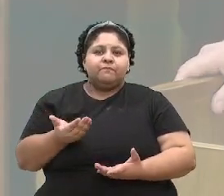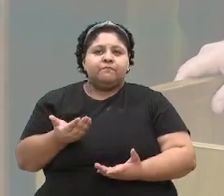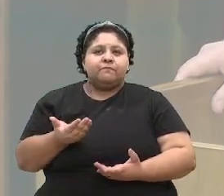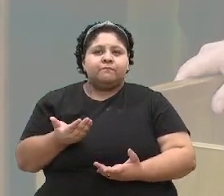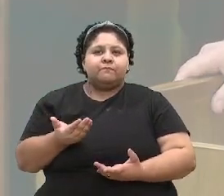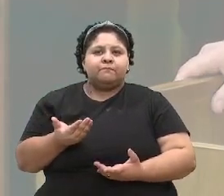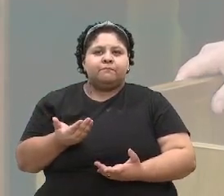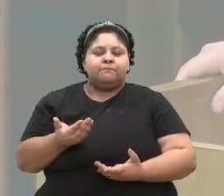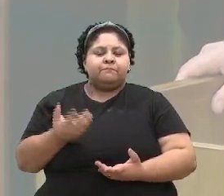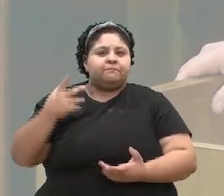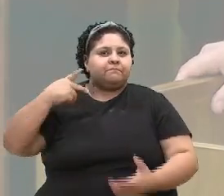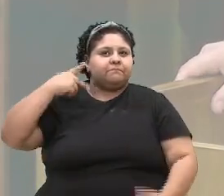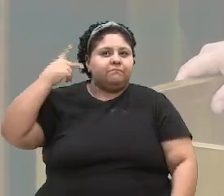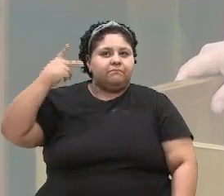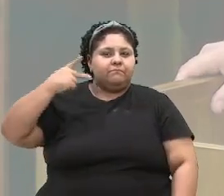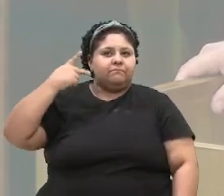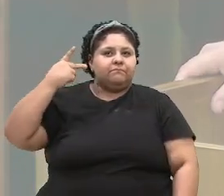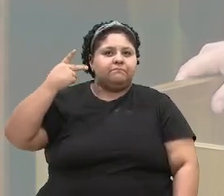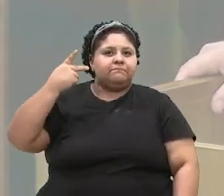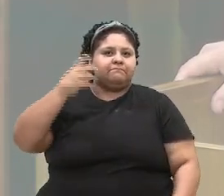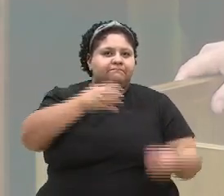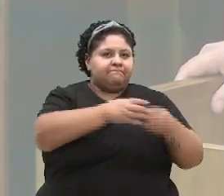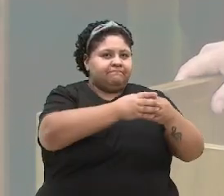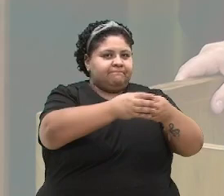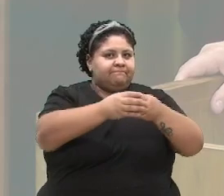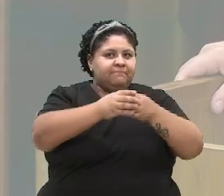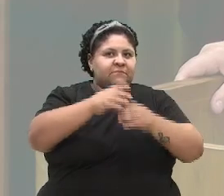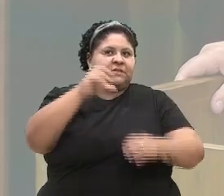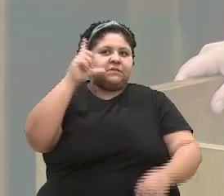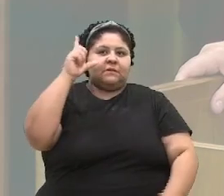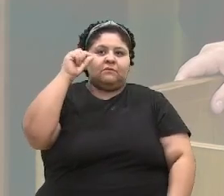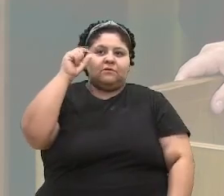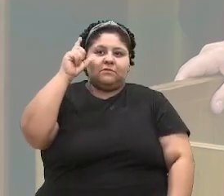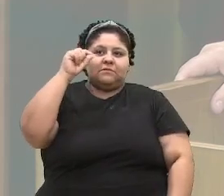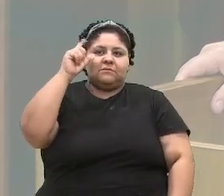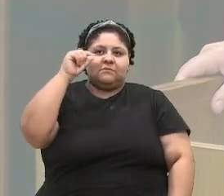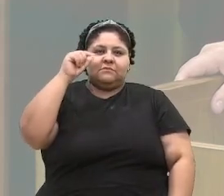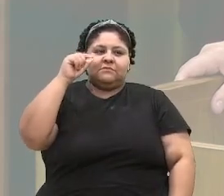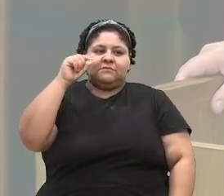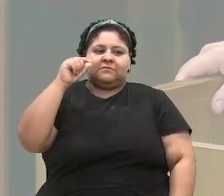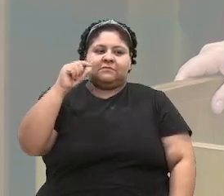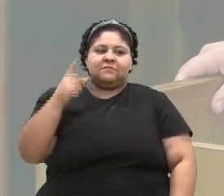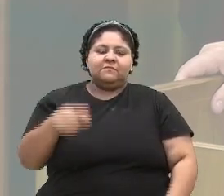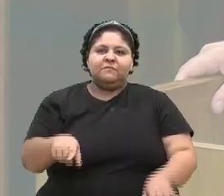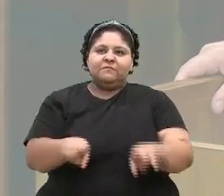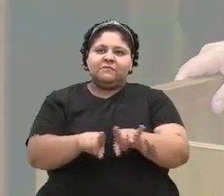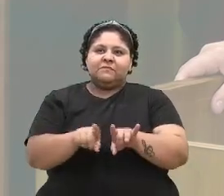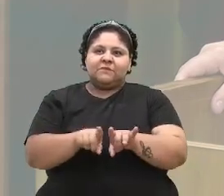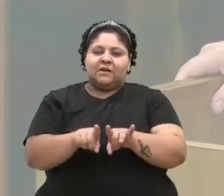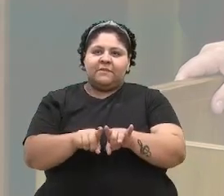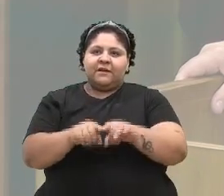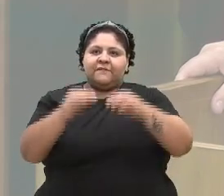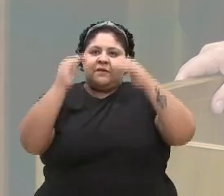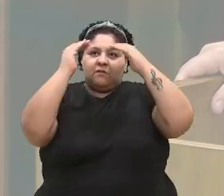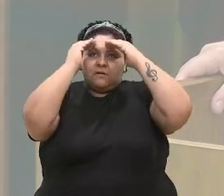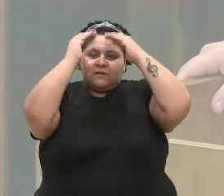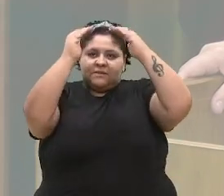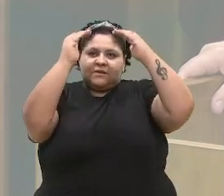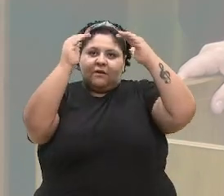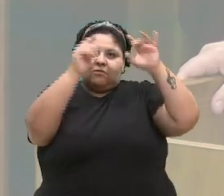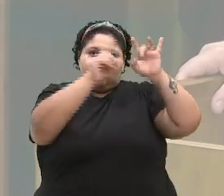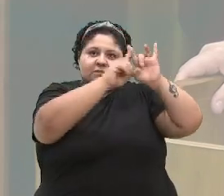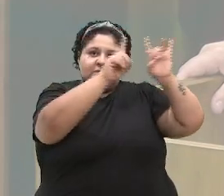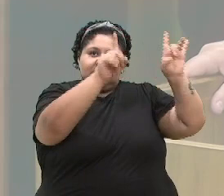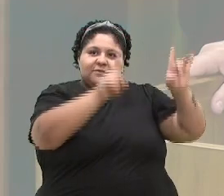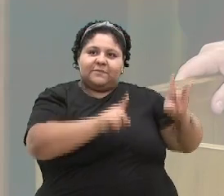ao vereador, meu colega Escálculo, que se deve ter respeito aos servidores do município de Caxias do